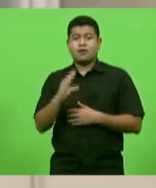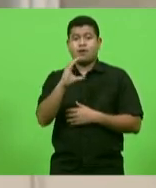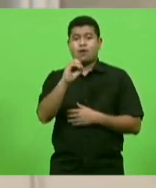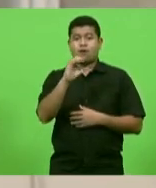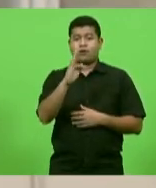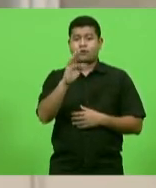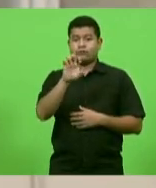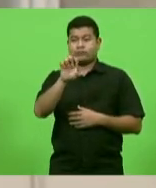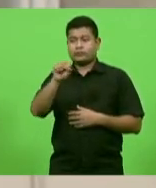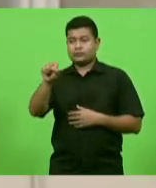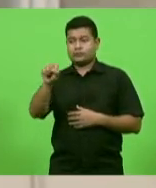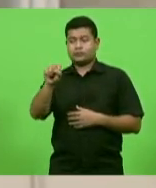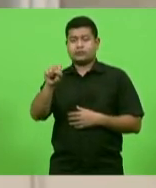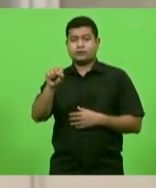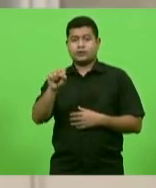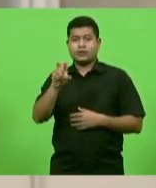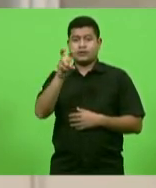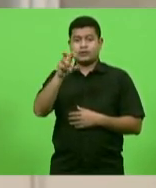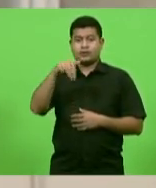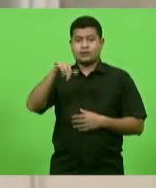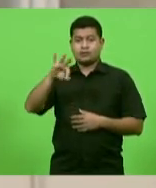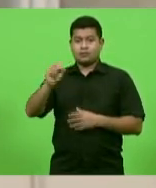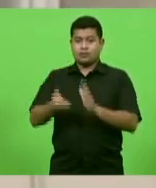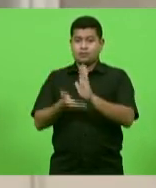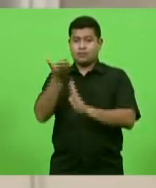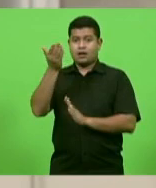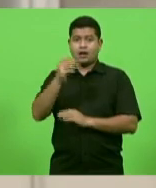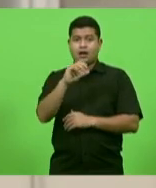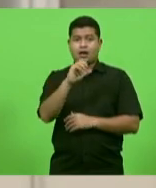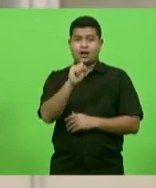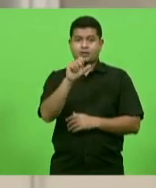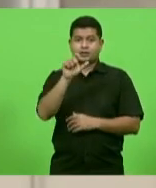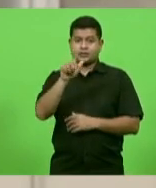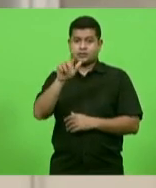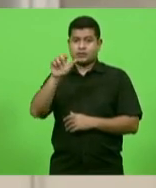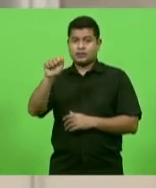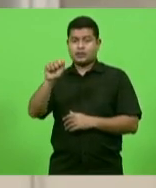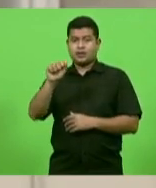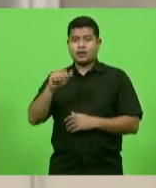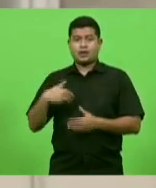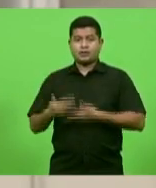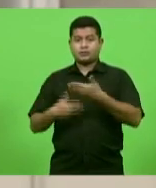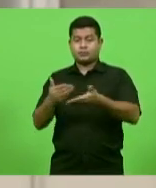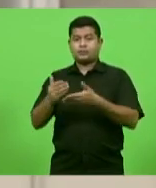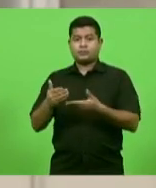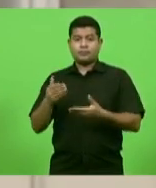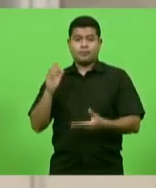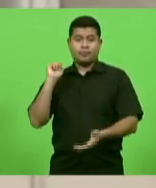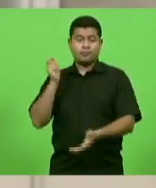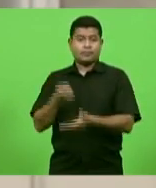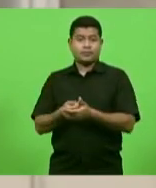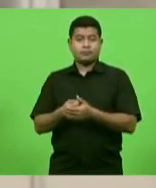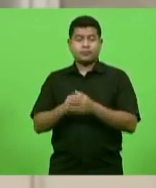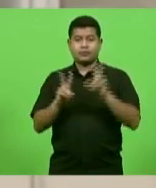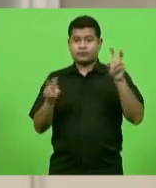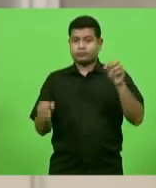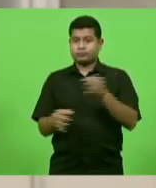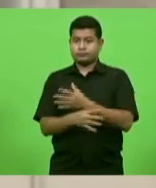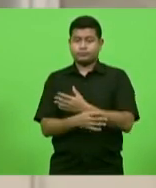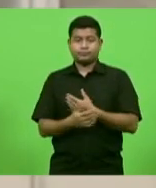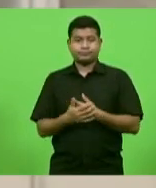copo fiz ali acima dos 5 milhões a SG a aqui não tramita o processo de pagamento"